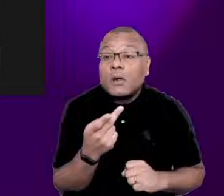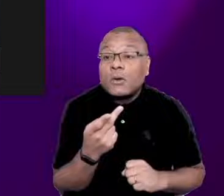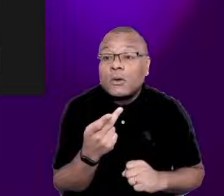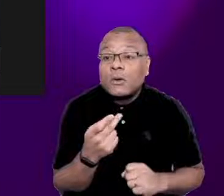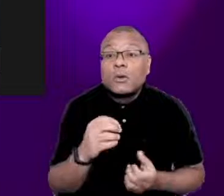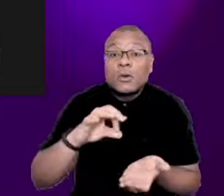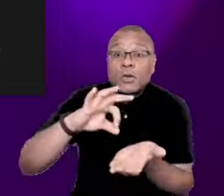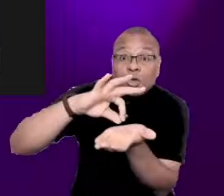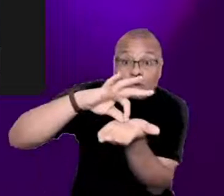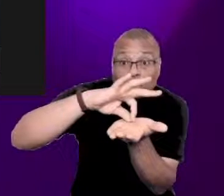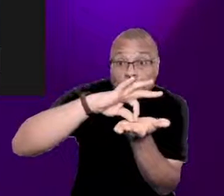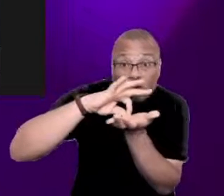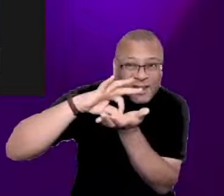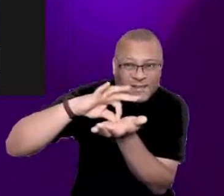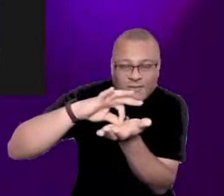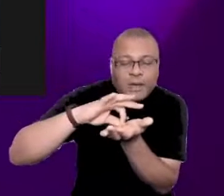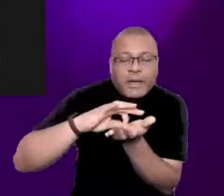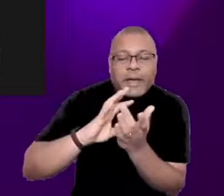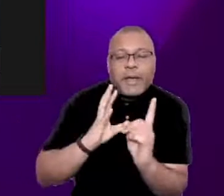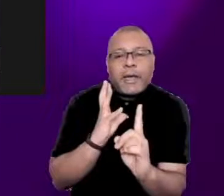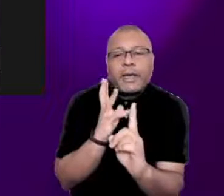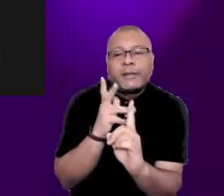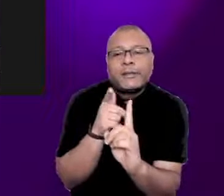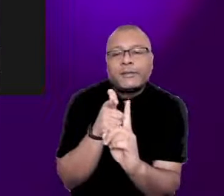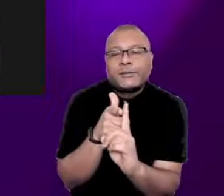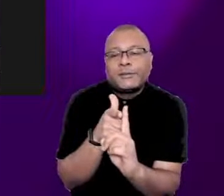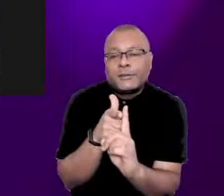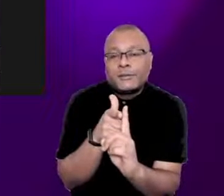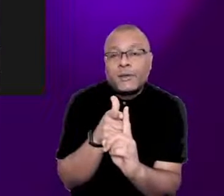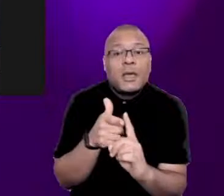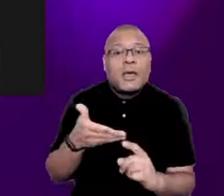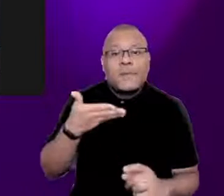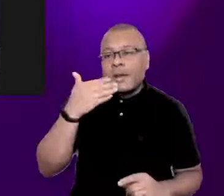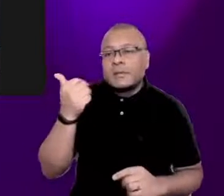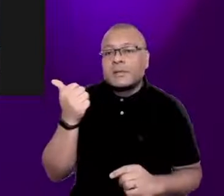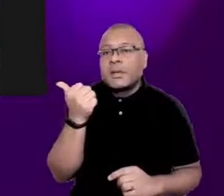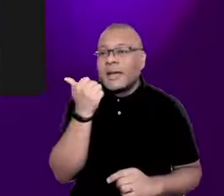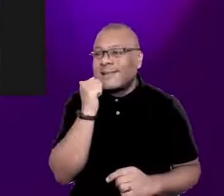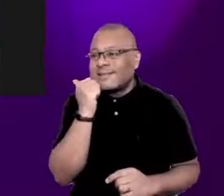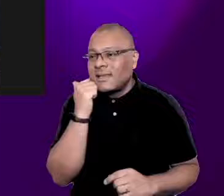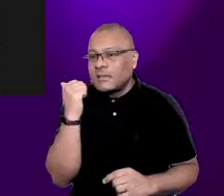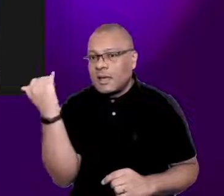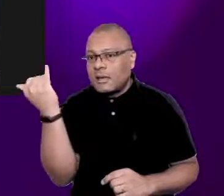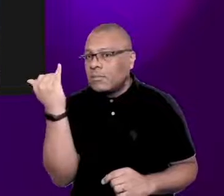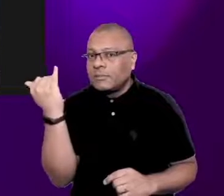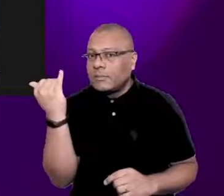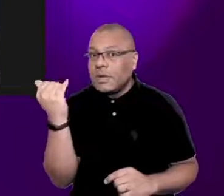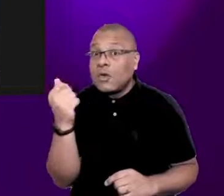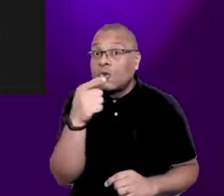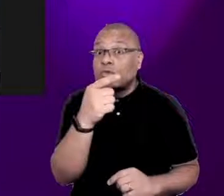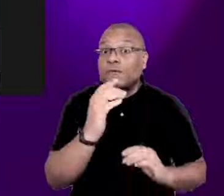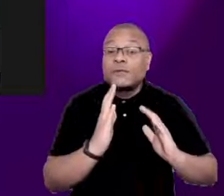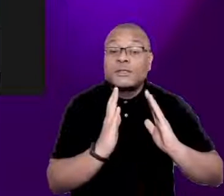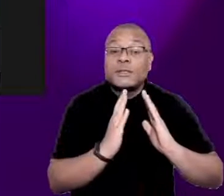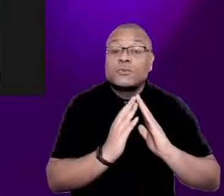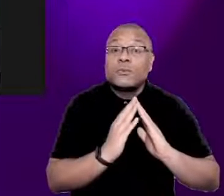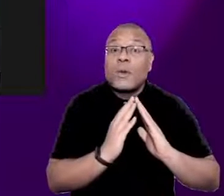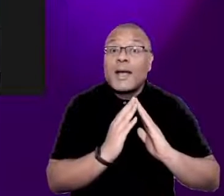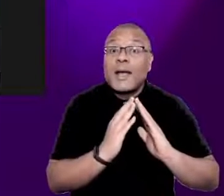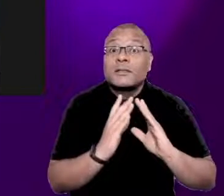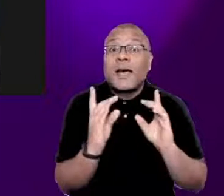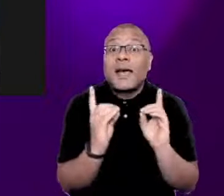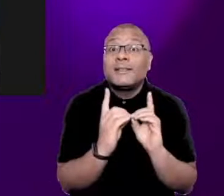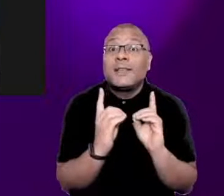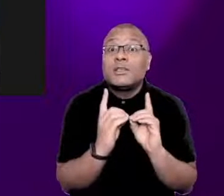geografia é destino. Quer dizer, muito mais importante do que a ciência e as evidências é onde você mora, onde você é atendido. Vamos olhar